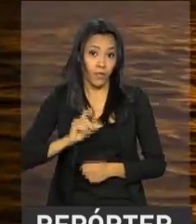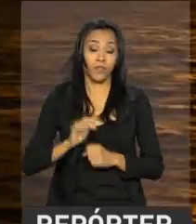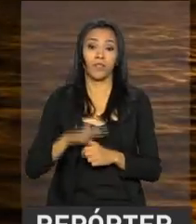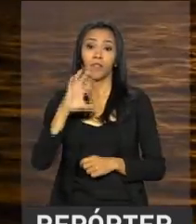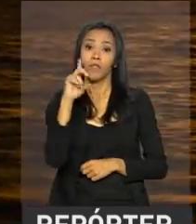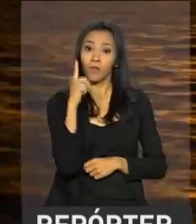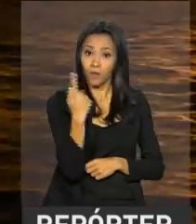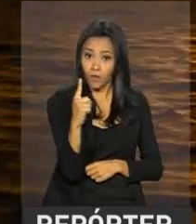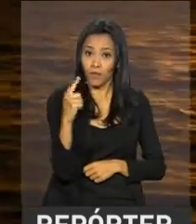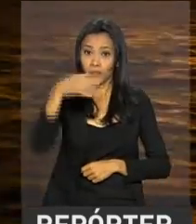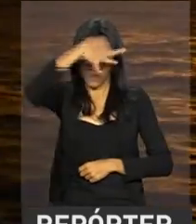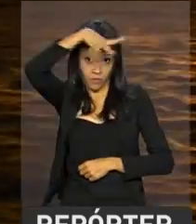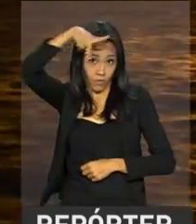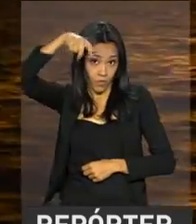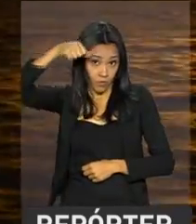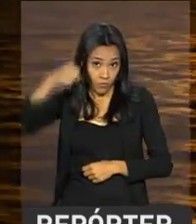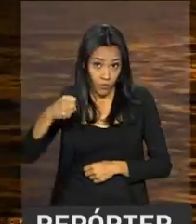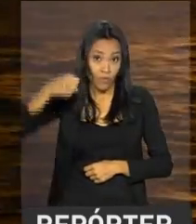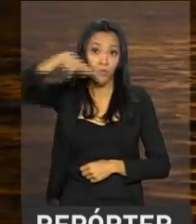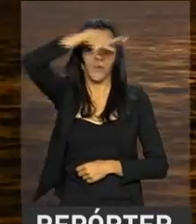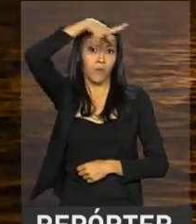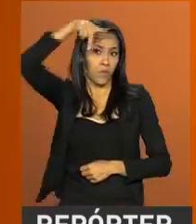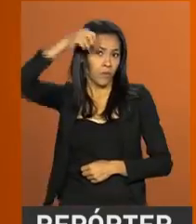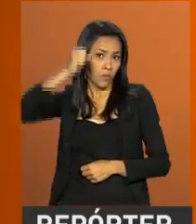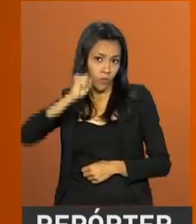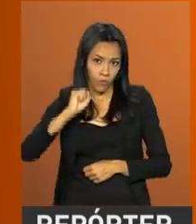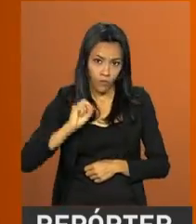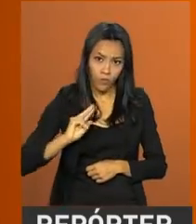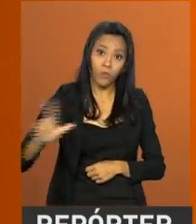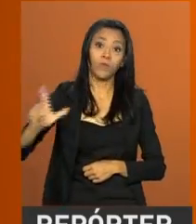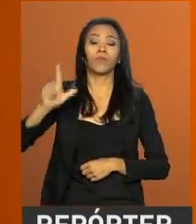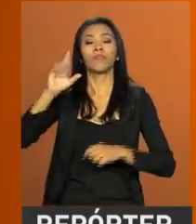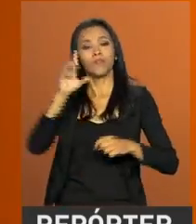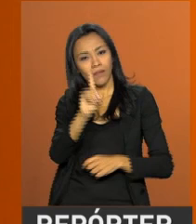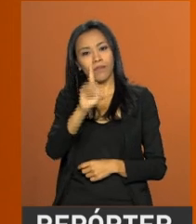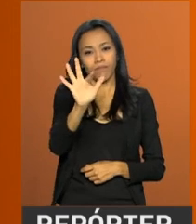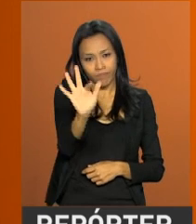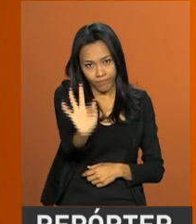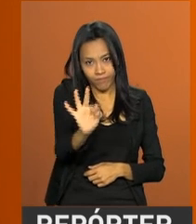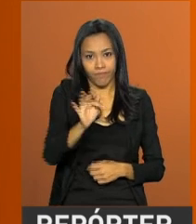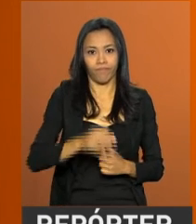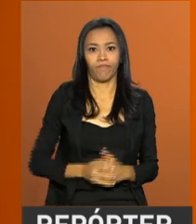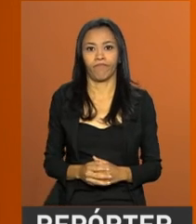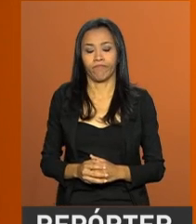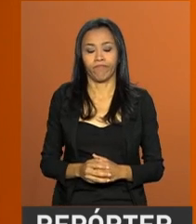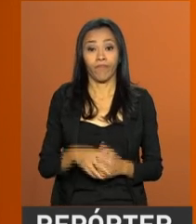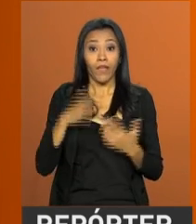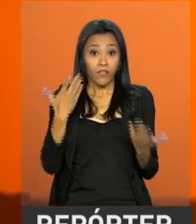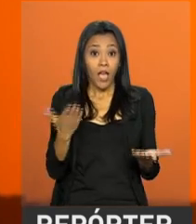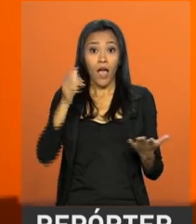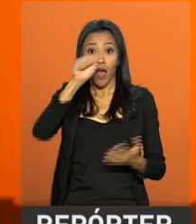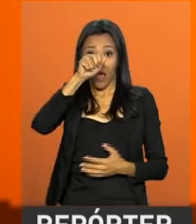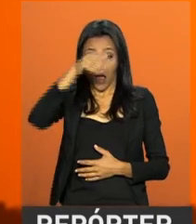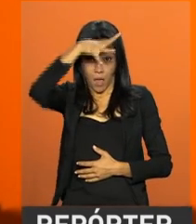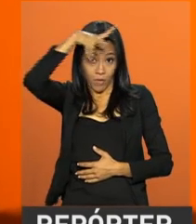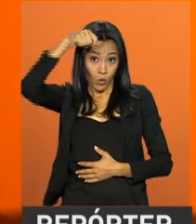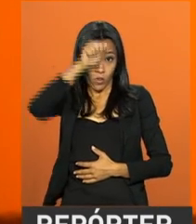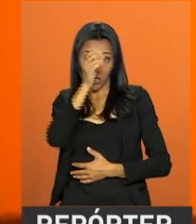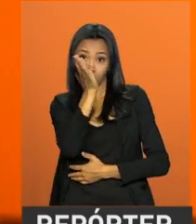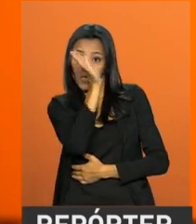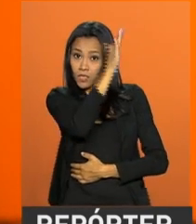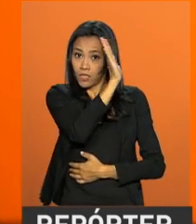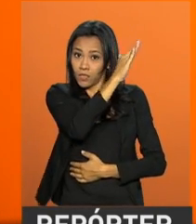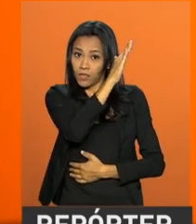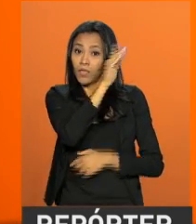gerais goiás mato grosso mato grosso do sul e distrito federal já o leste do amazonas